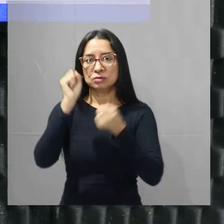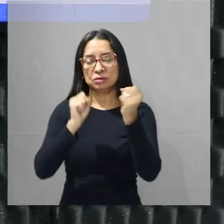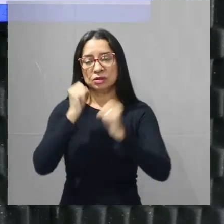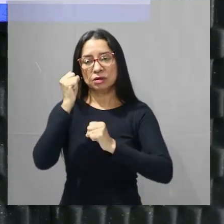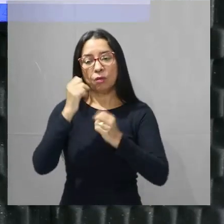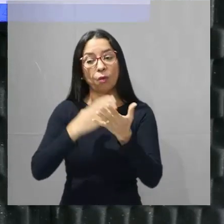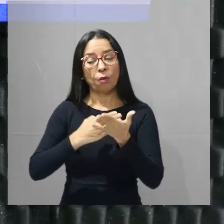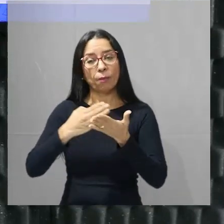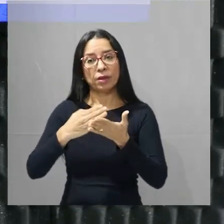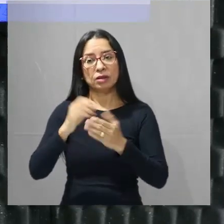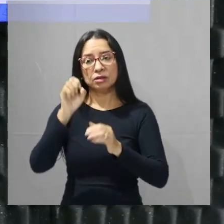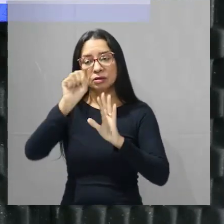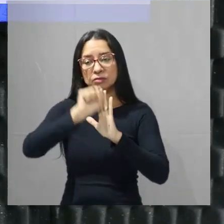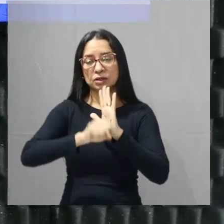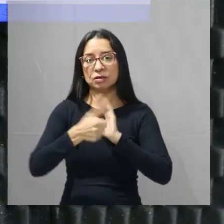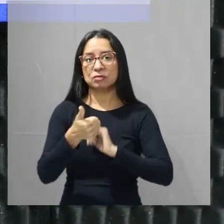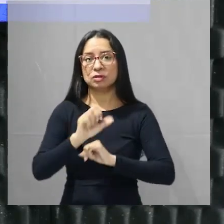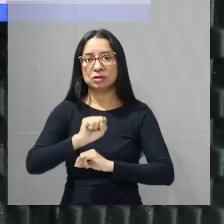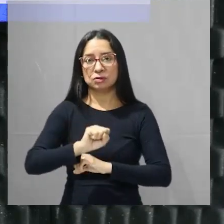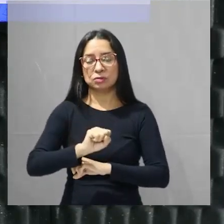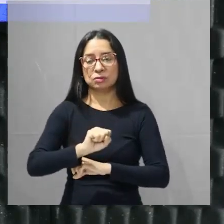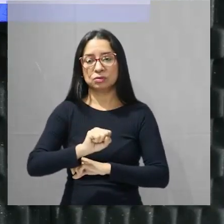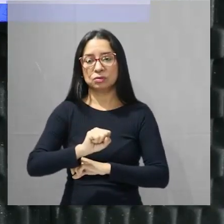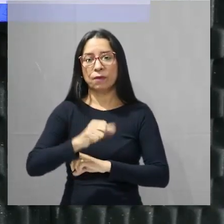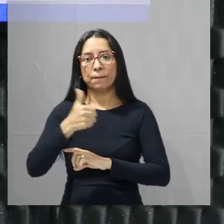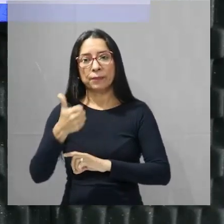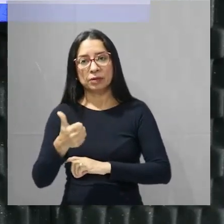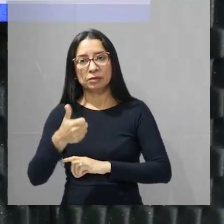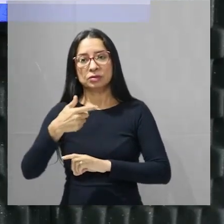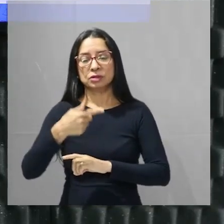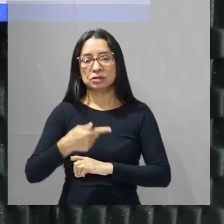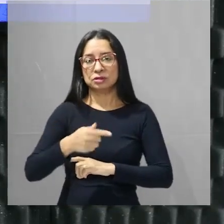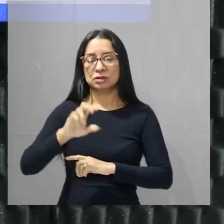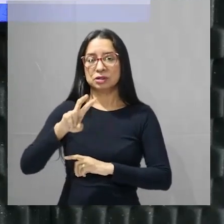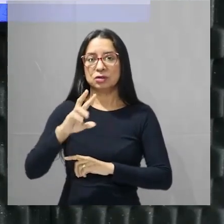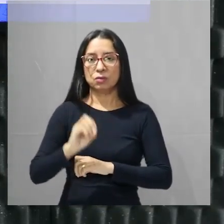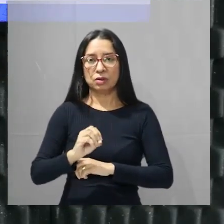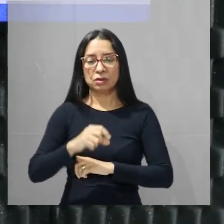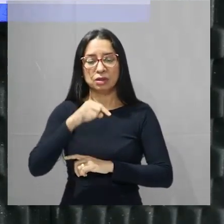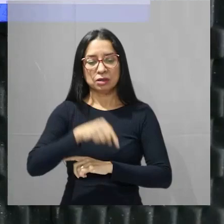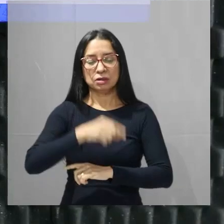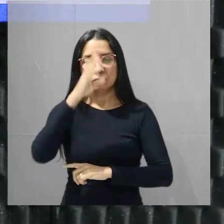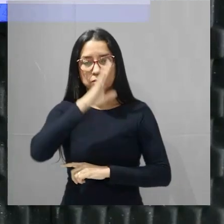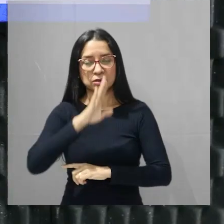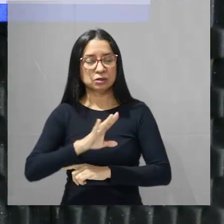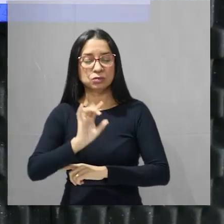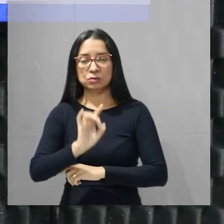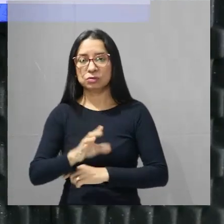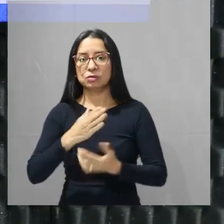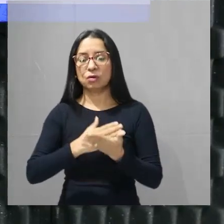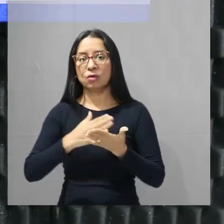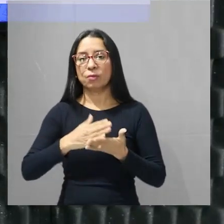e urbanizar ainda no século XVIII, 1750. O Brasil, galera, só vai começar de fato o seu processo